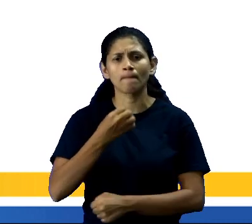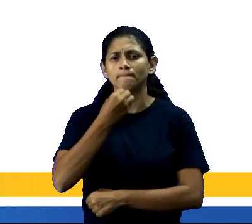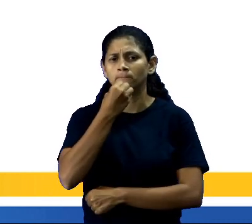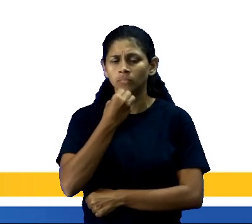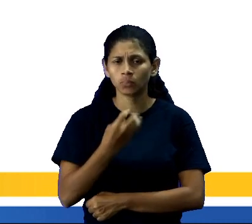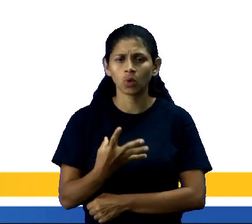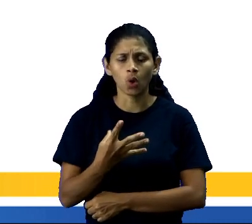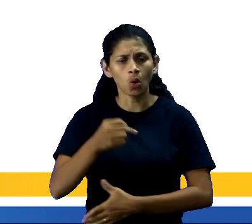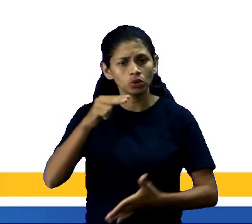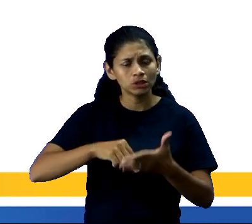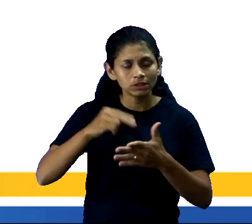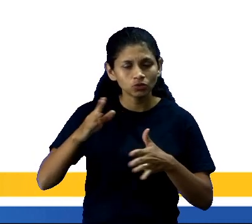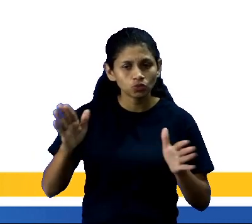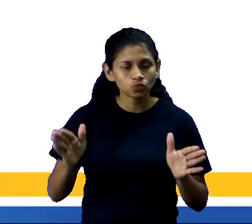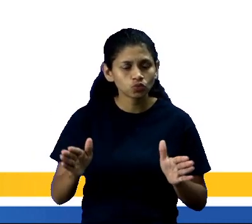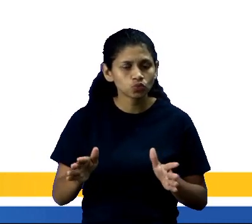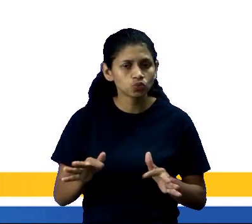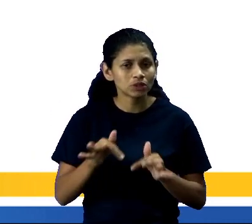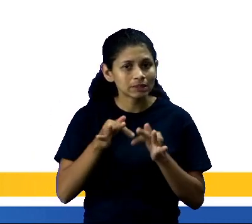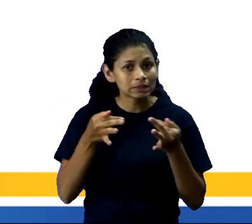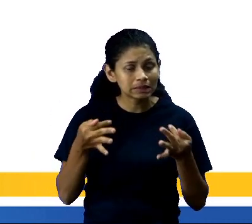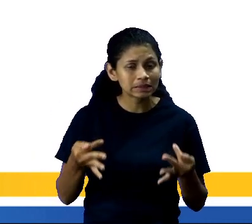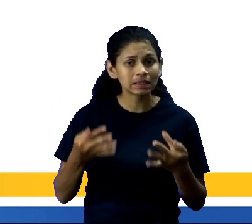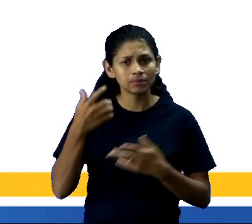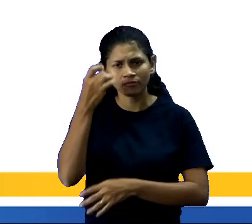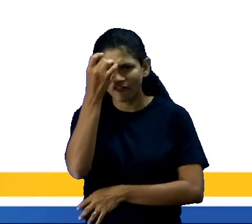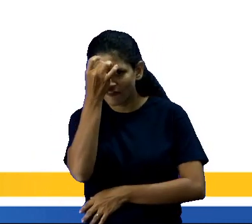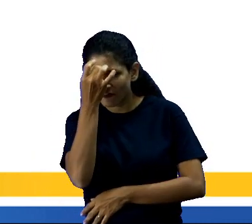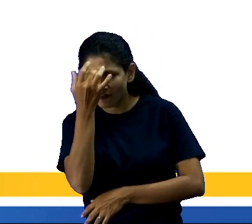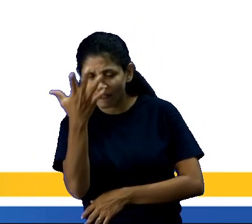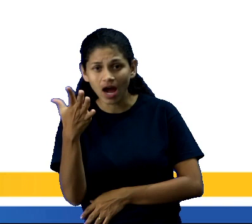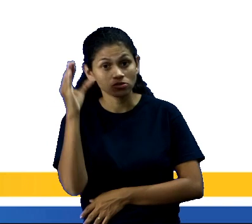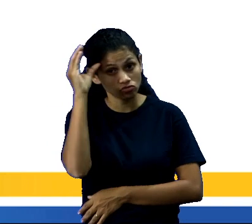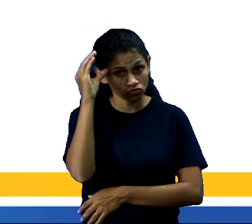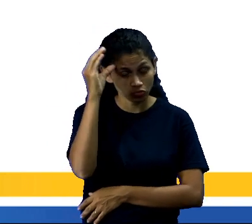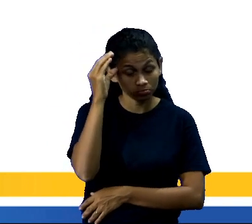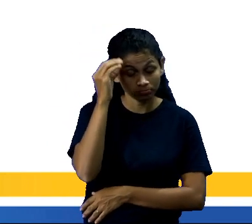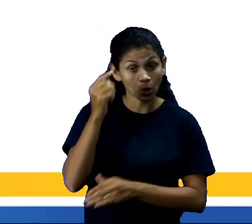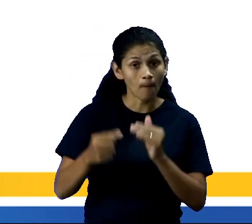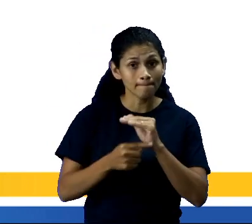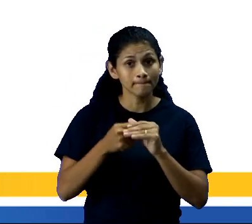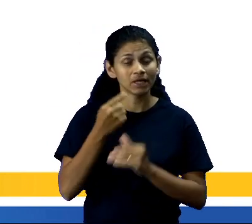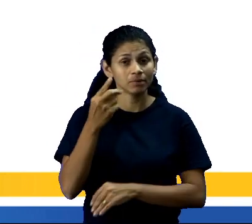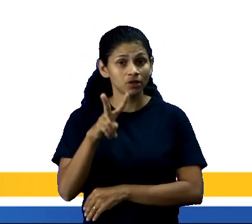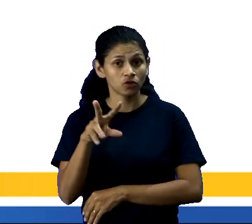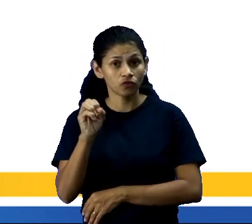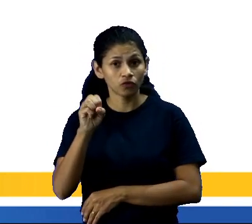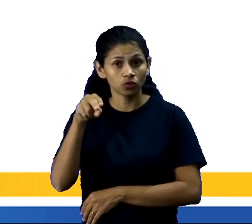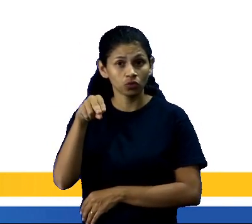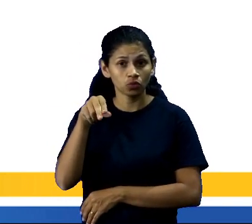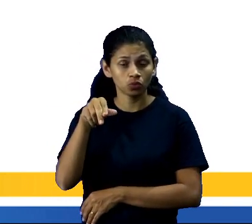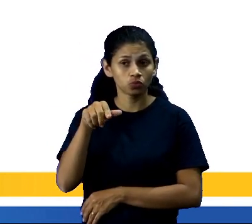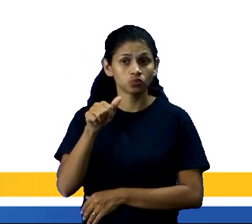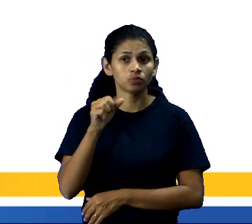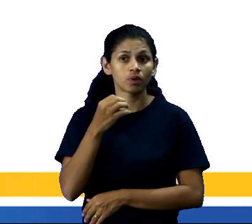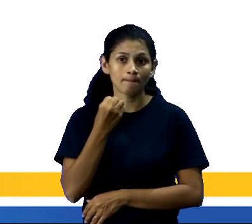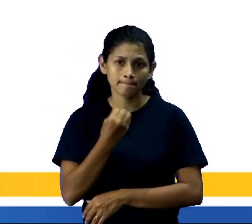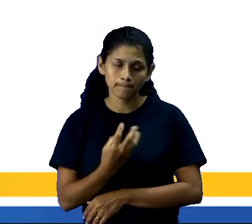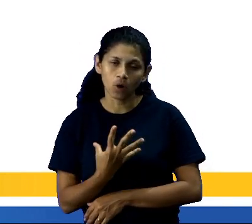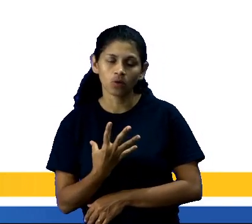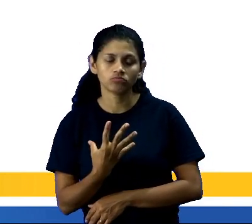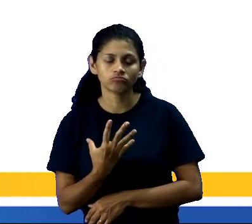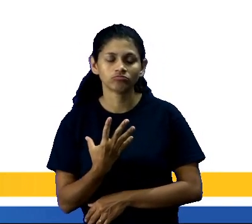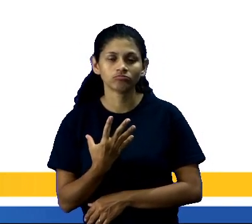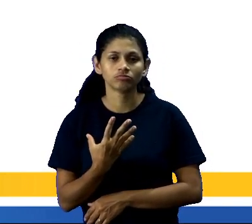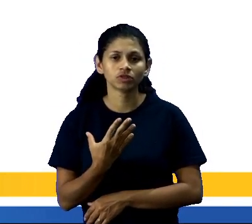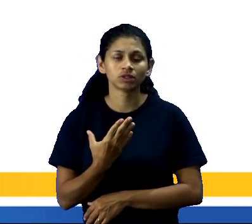leitura leve, simples e fácil de compreender. O primeiro volume é o meu favorito. Para os leitores mais experientes, acredito